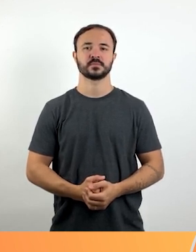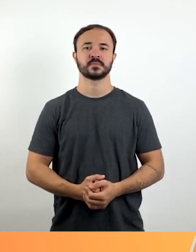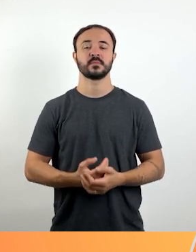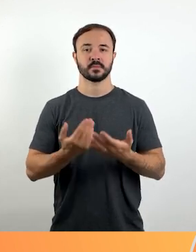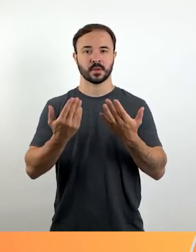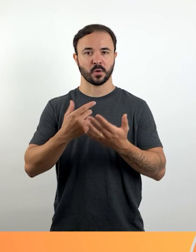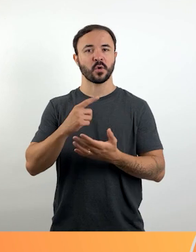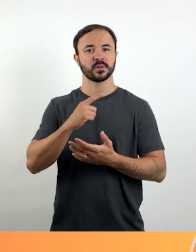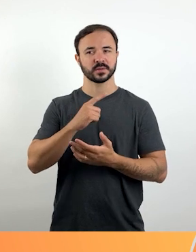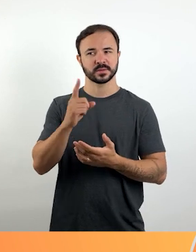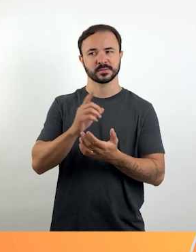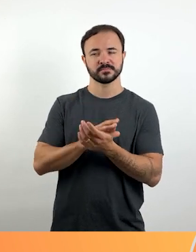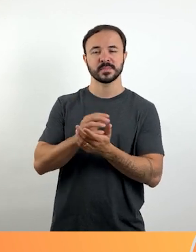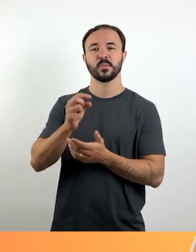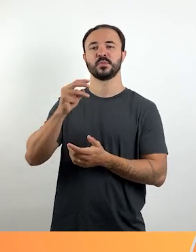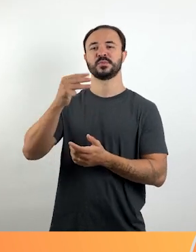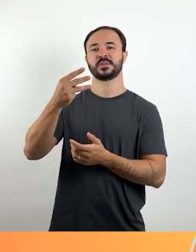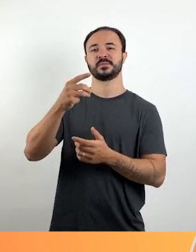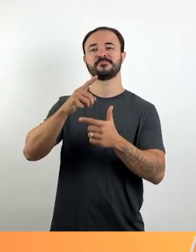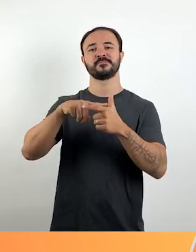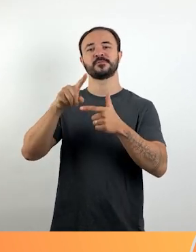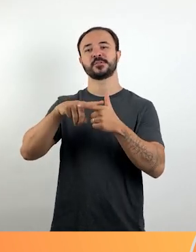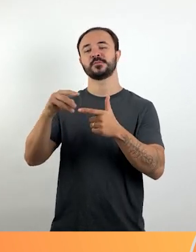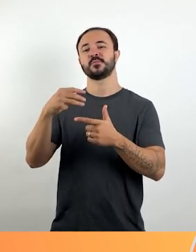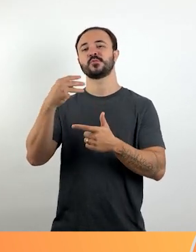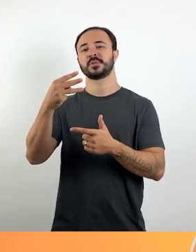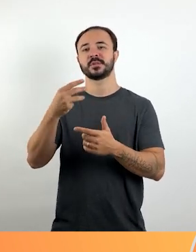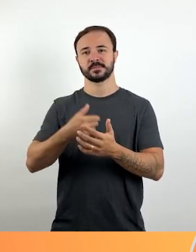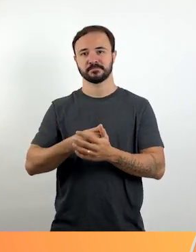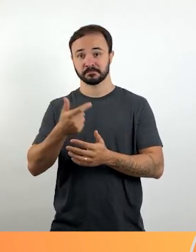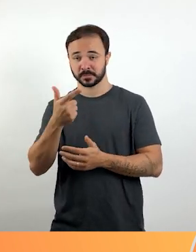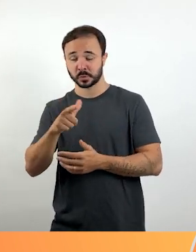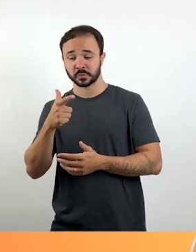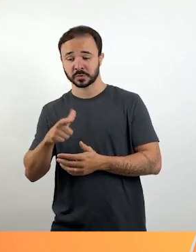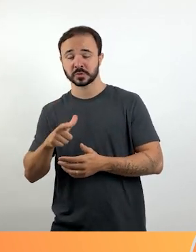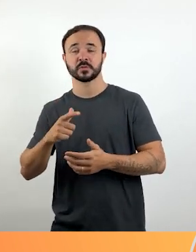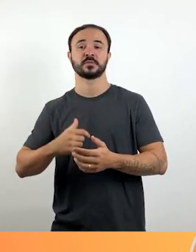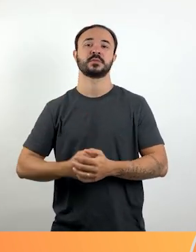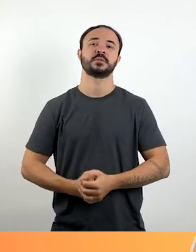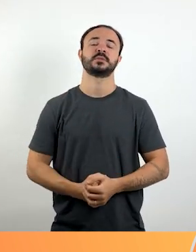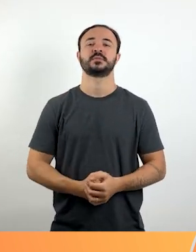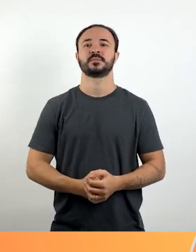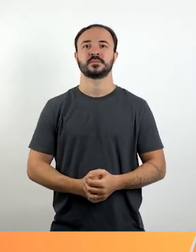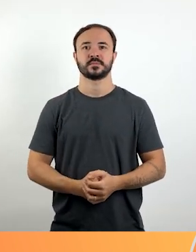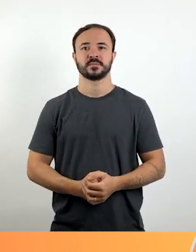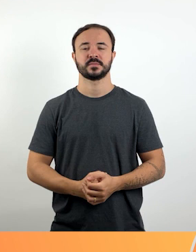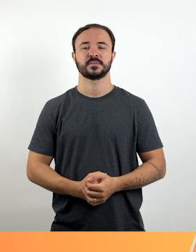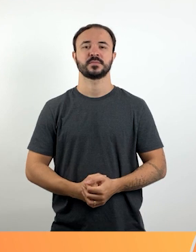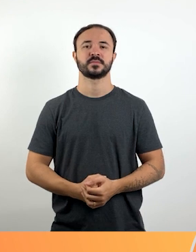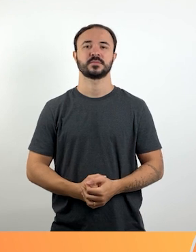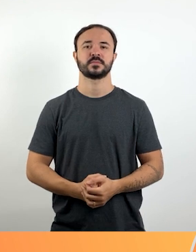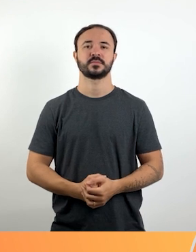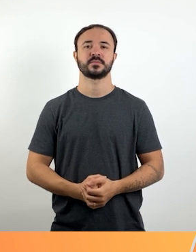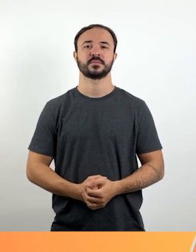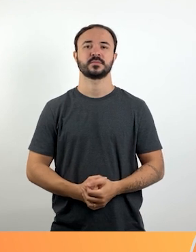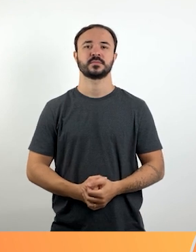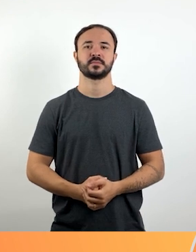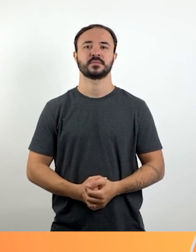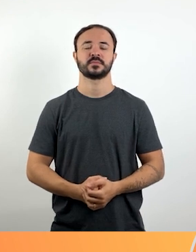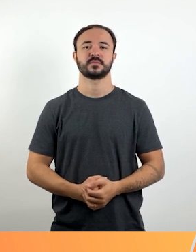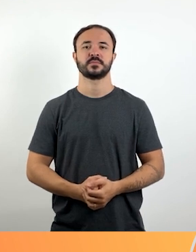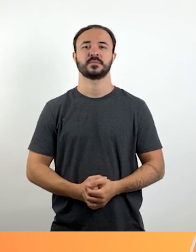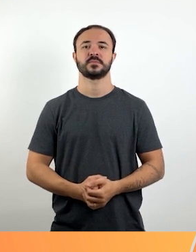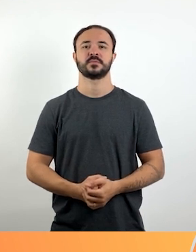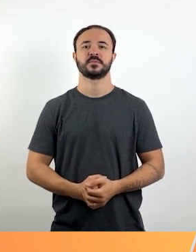3, 3 e 1. E por 3 novamente, 1, 1 e 1. Poderia fazer direto por 9, né? Mas aqui a